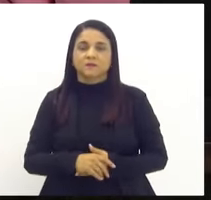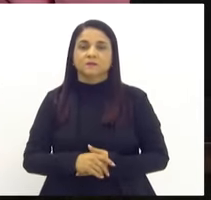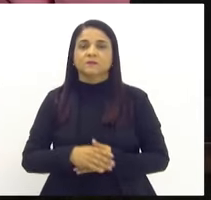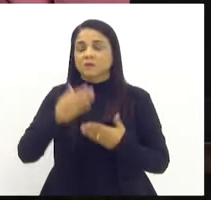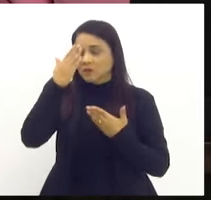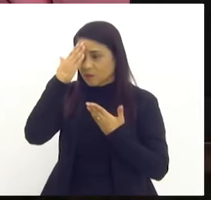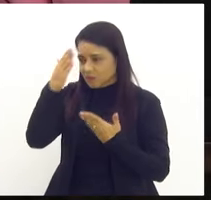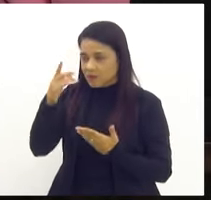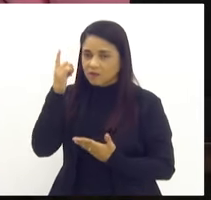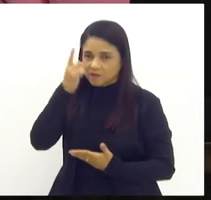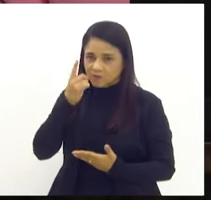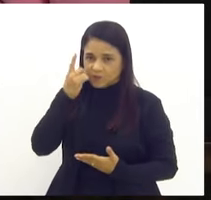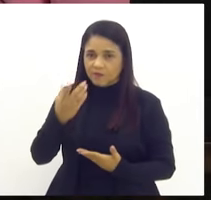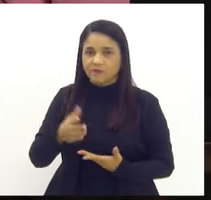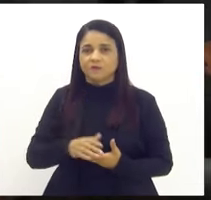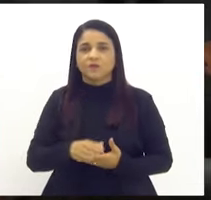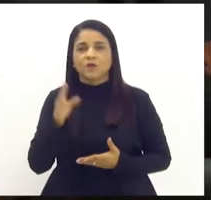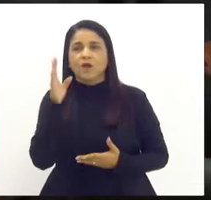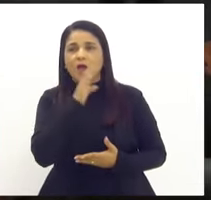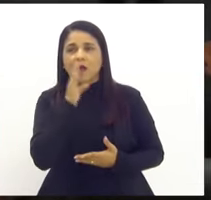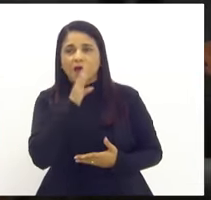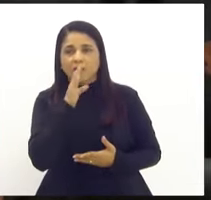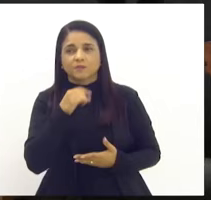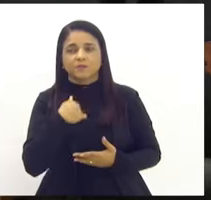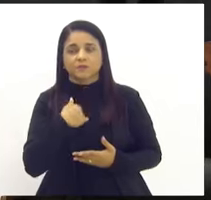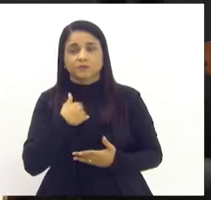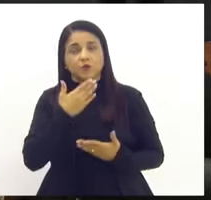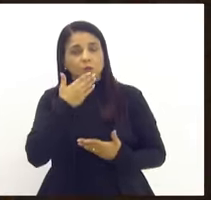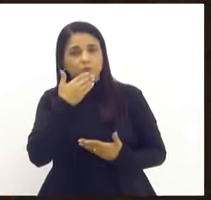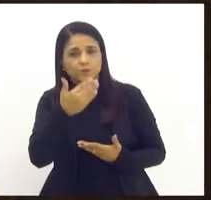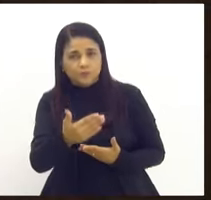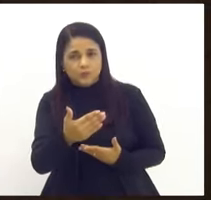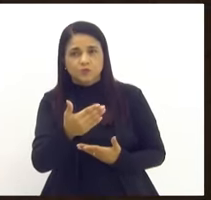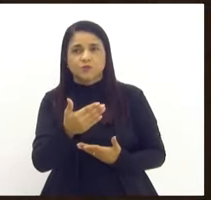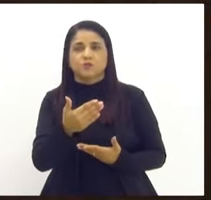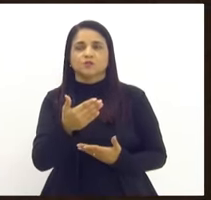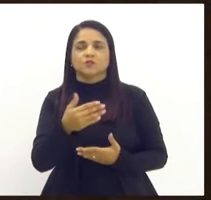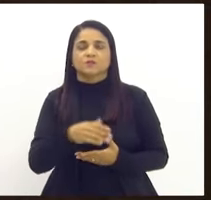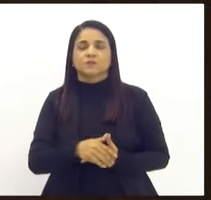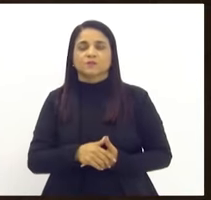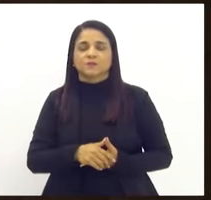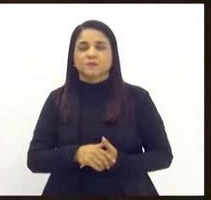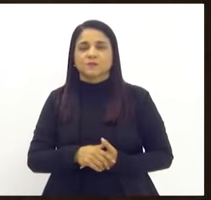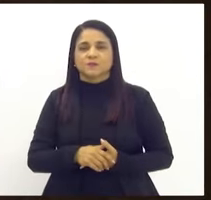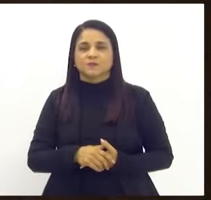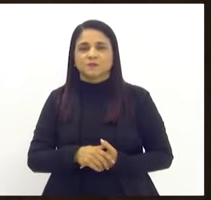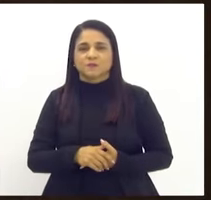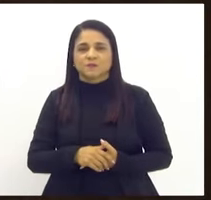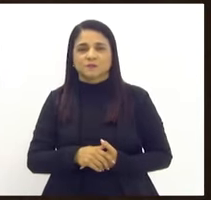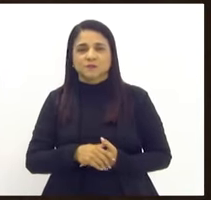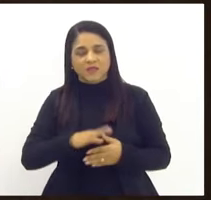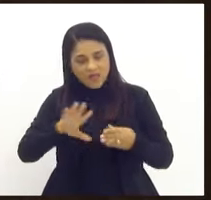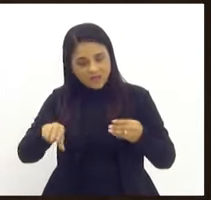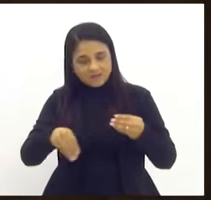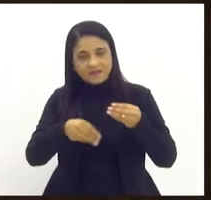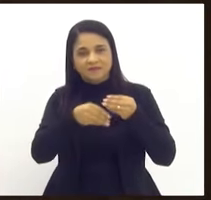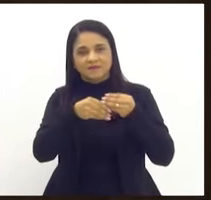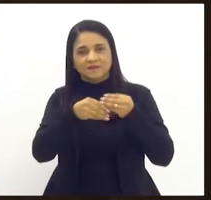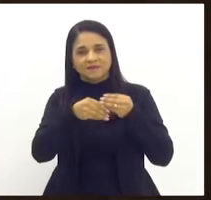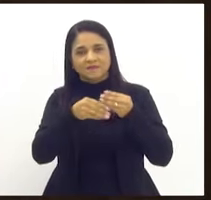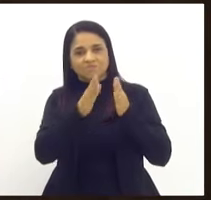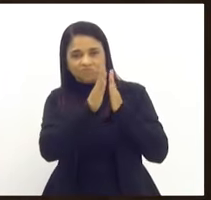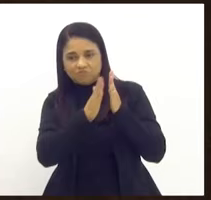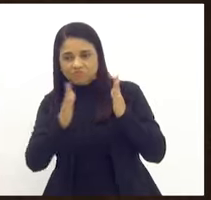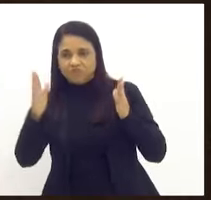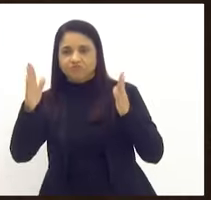deputada Presidente rapidamente eh queria pedir encarecidamente eh a extensão do prazo